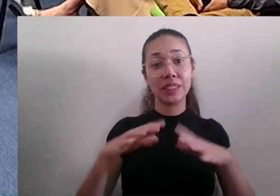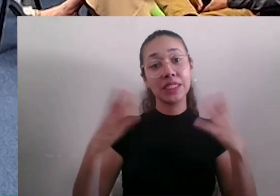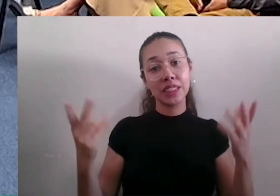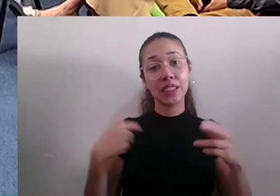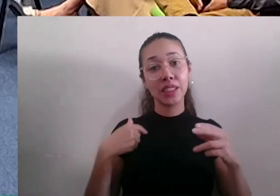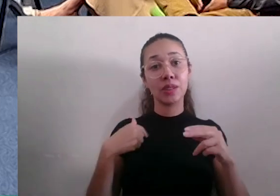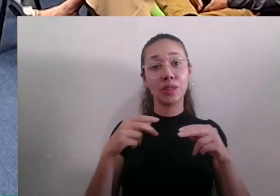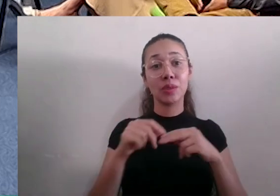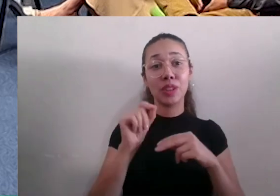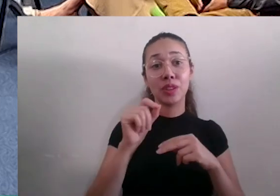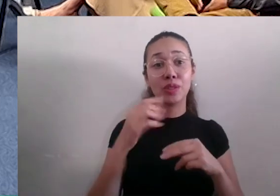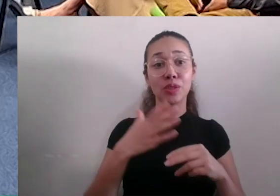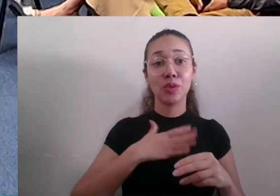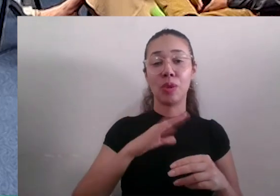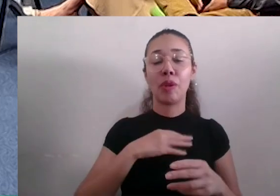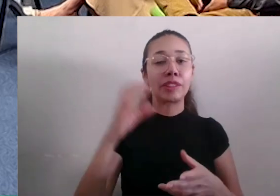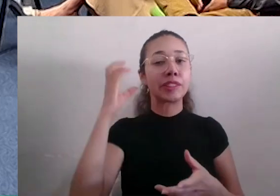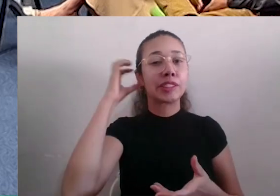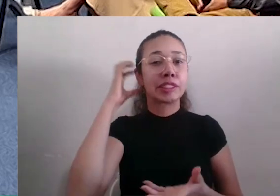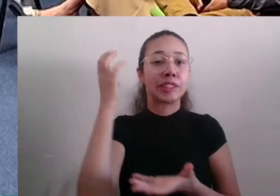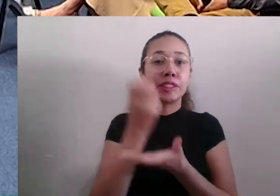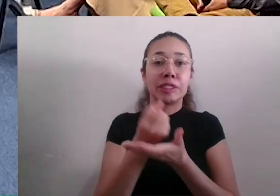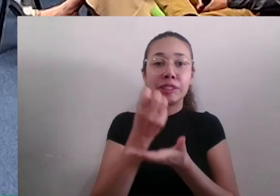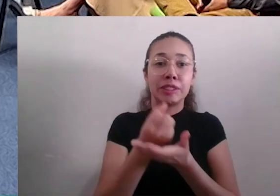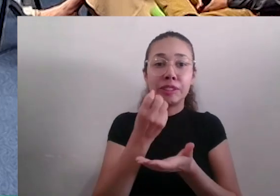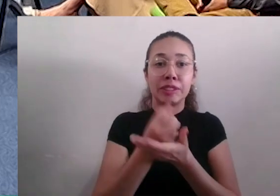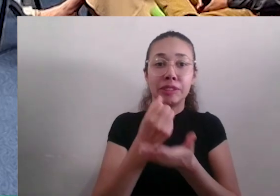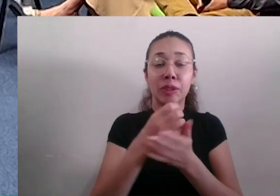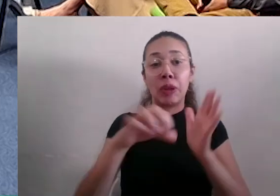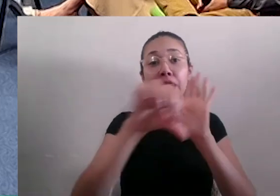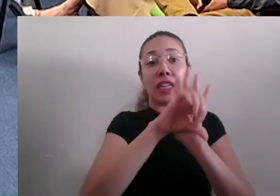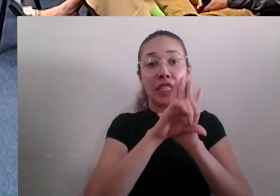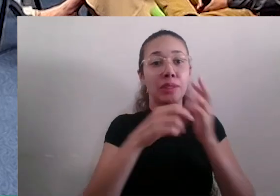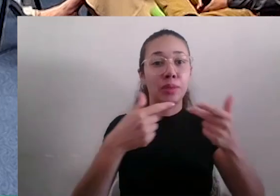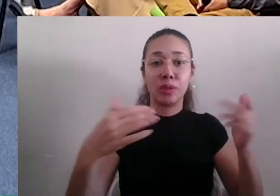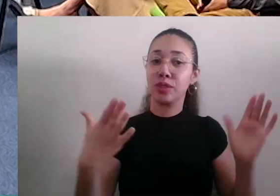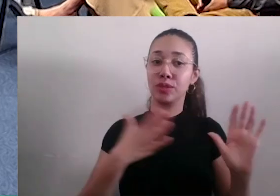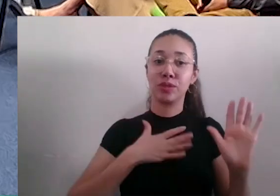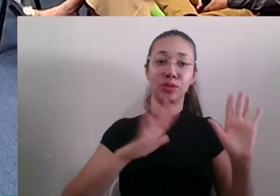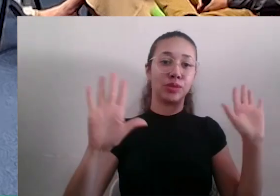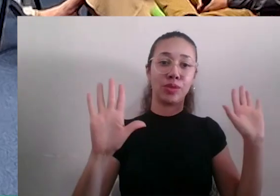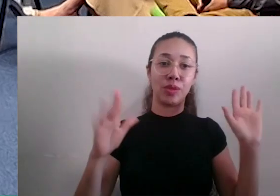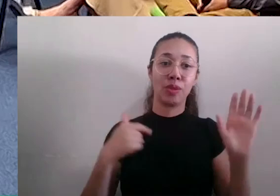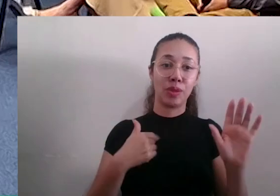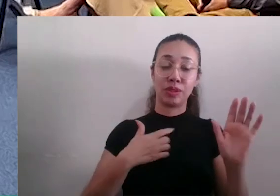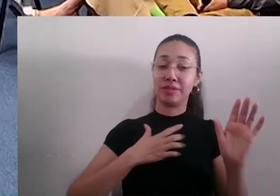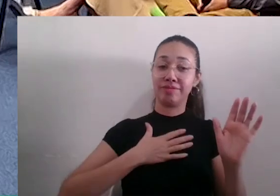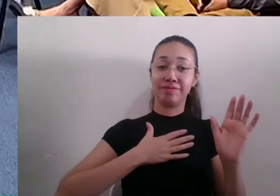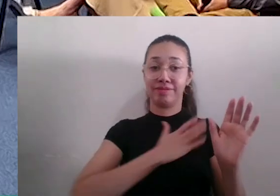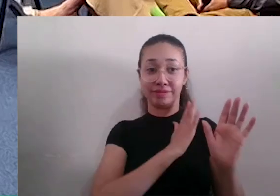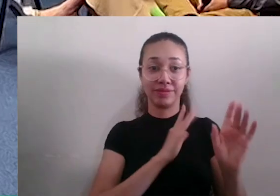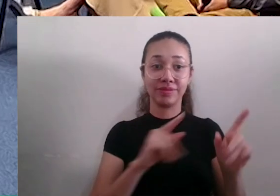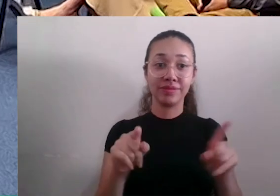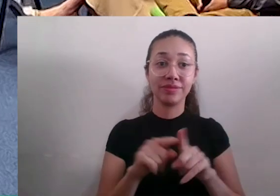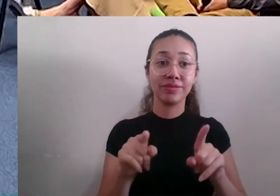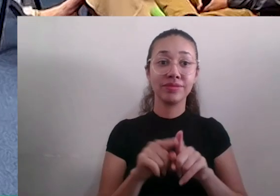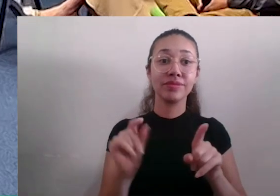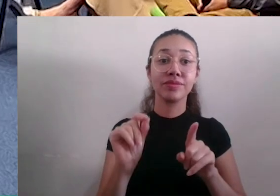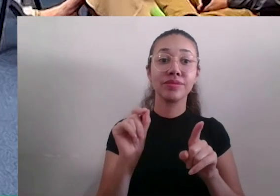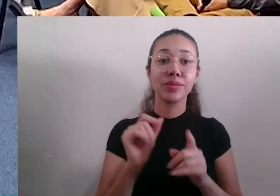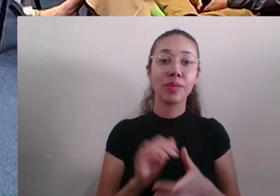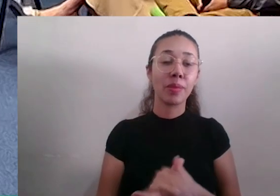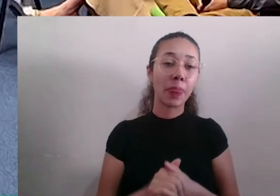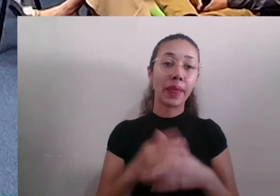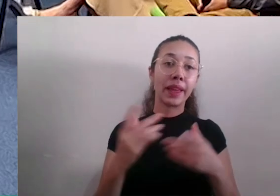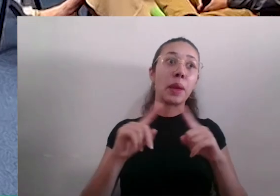Podcast de True crime primeiro eu não gosto de crime eu tenho medo eu fico assustada enfim tenho horror essas coisas mas eh